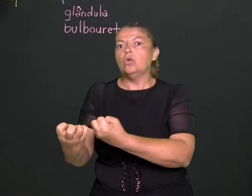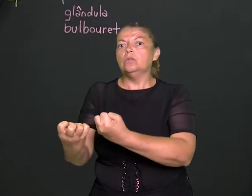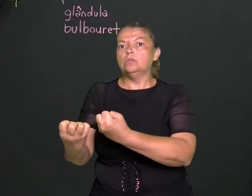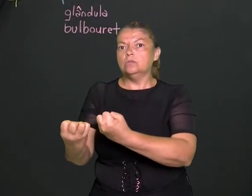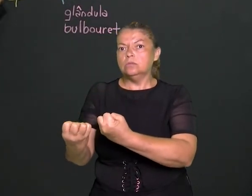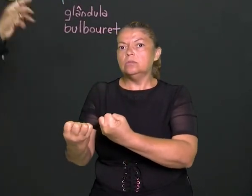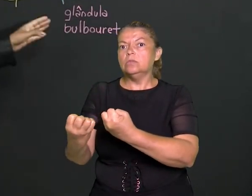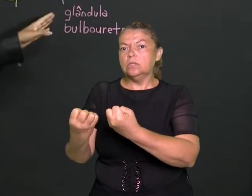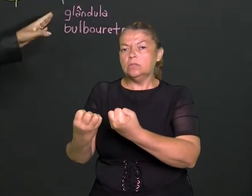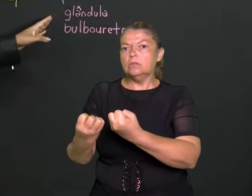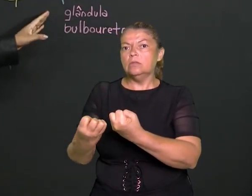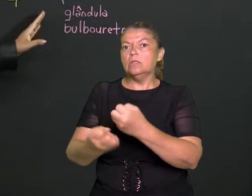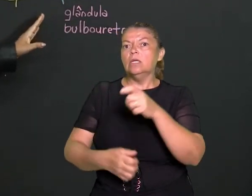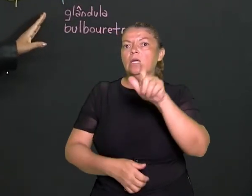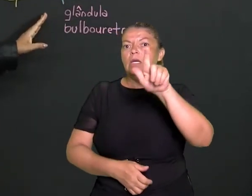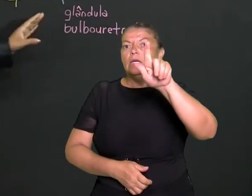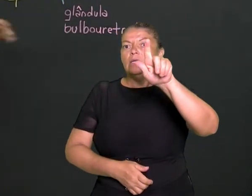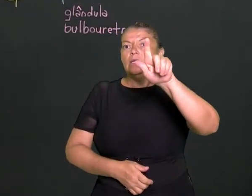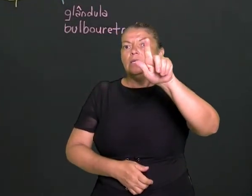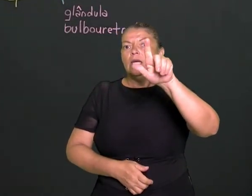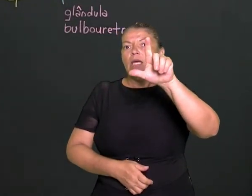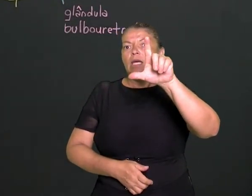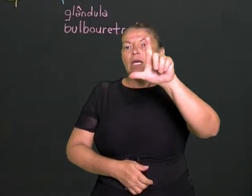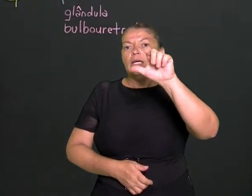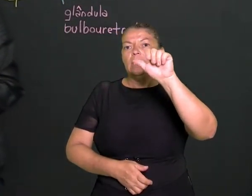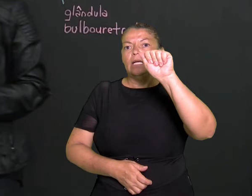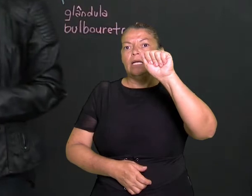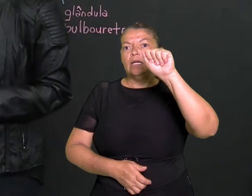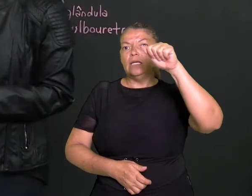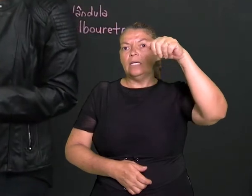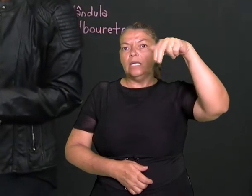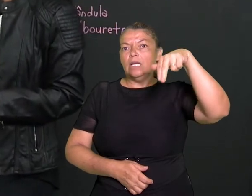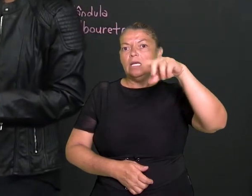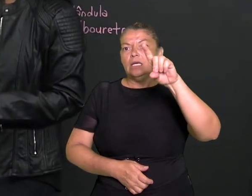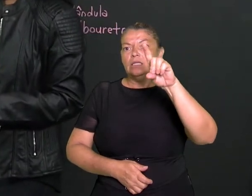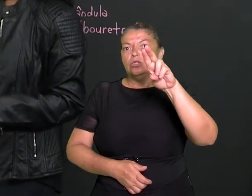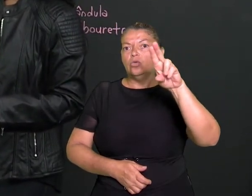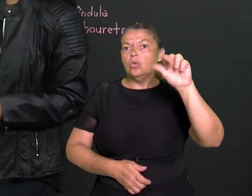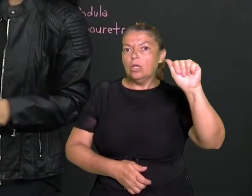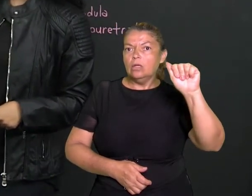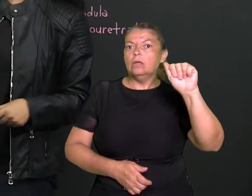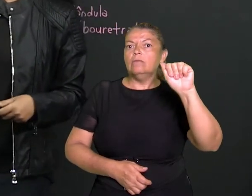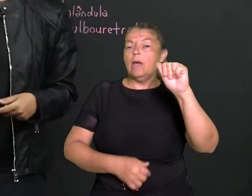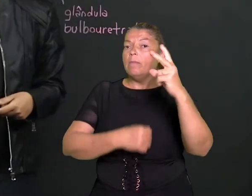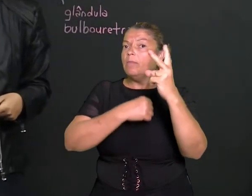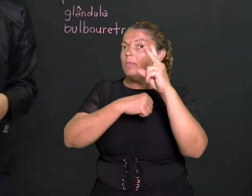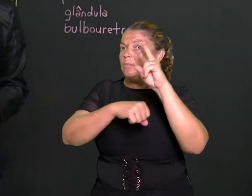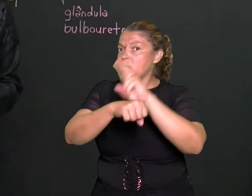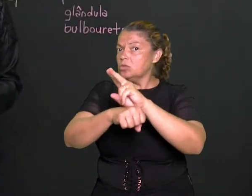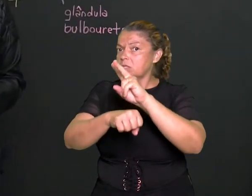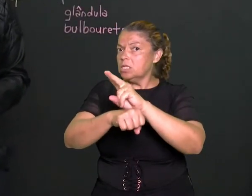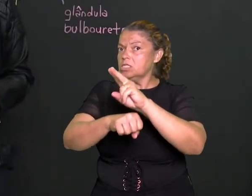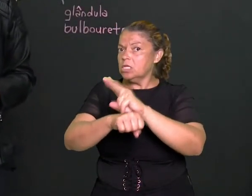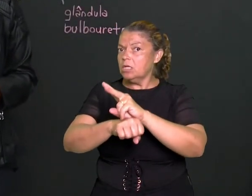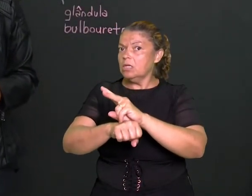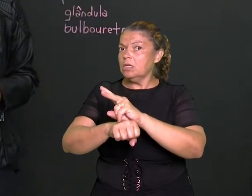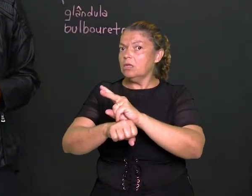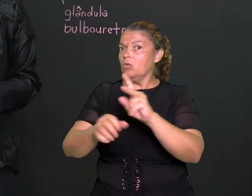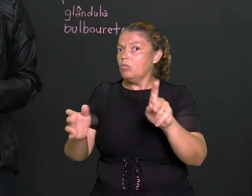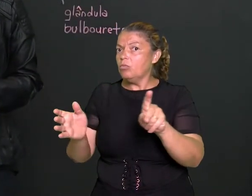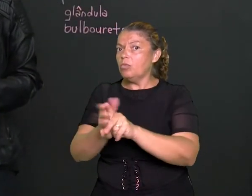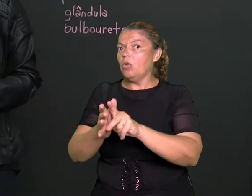quantidade menor, dessa pequena glândula aqui, que é a glândula bulbo-uretral. A bulbo-uretral, ela vai proteger também